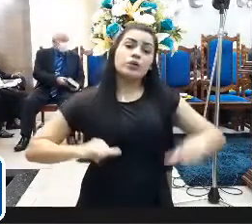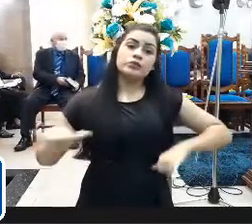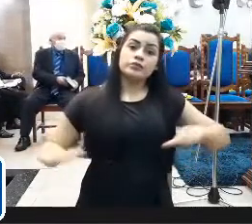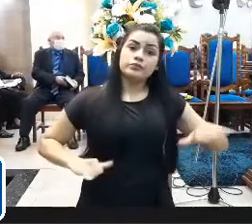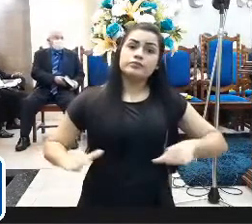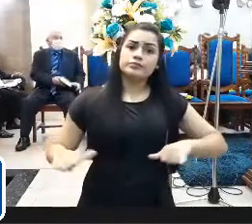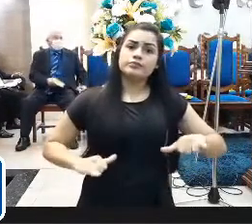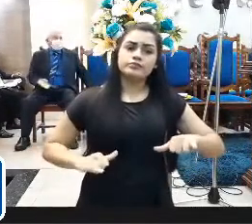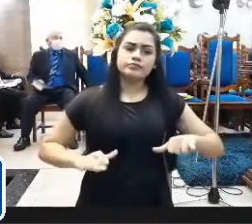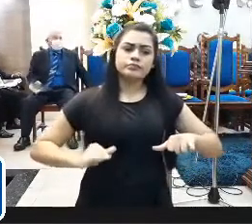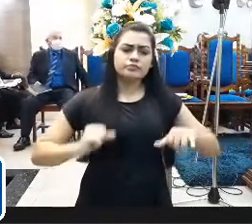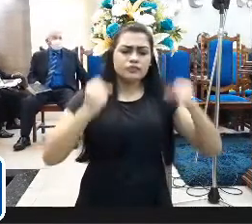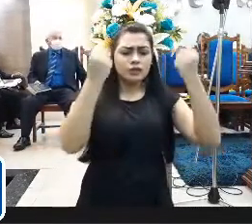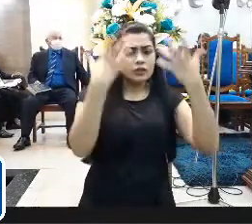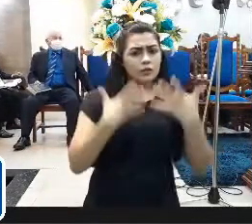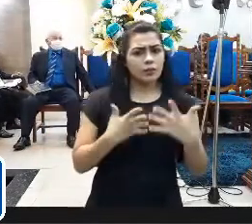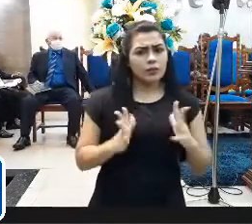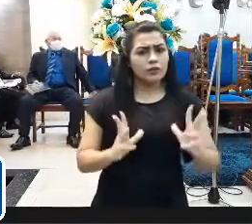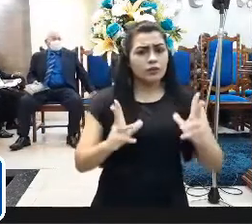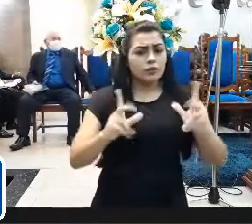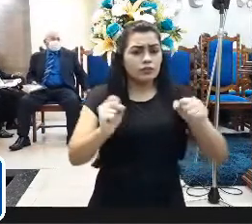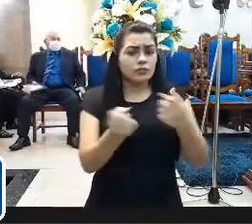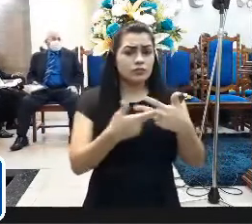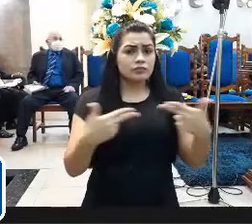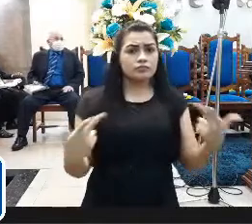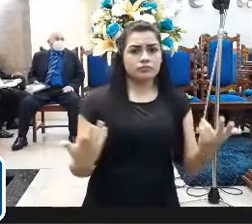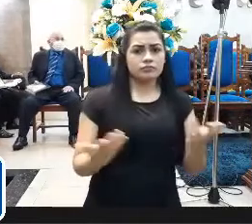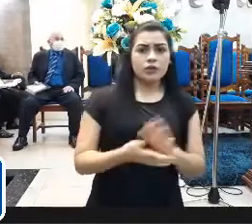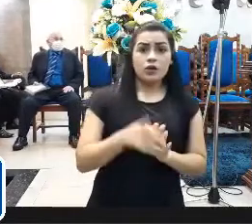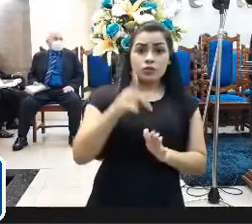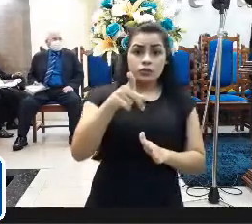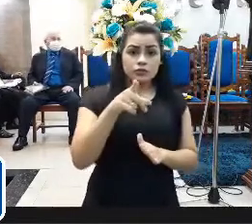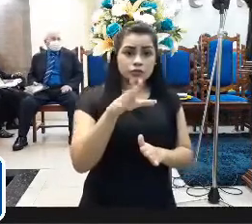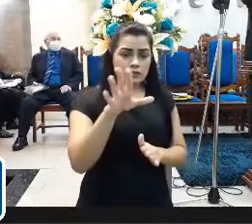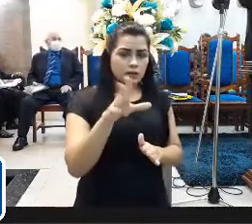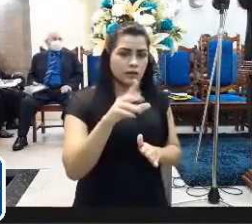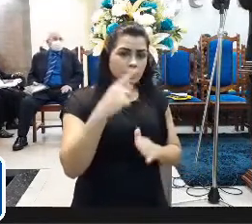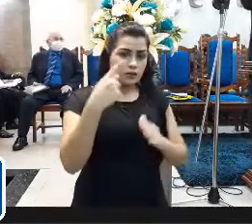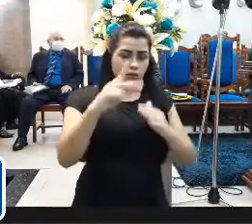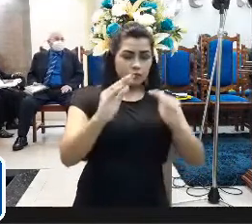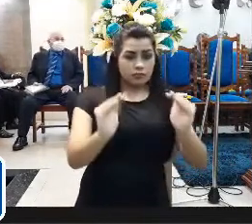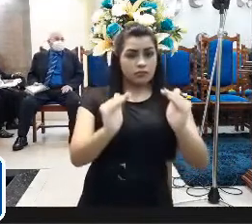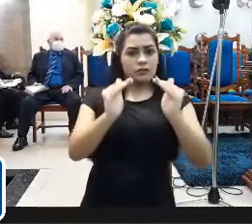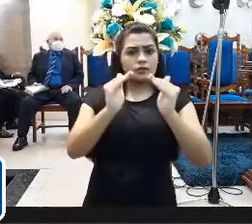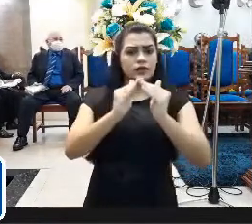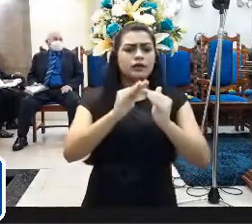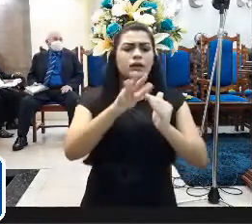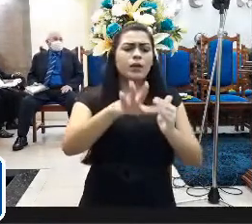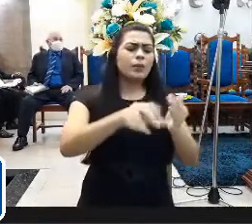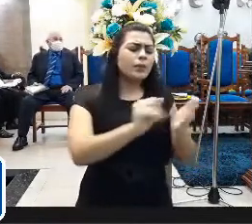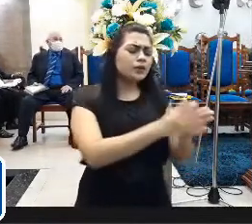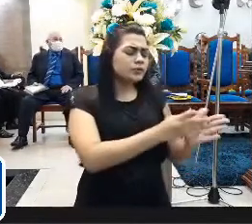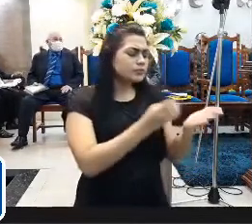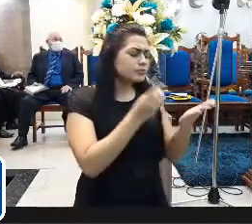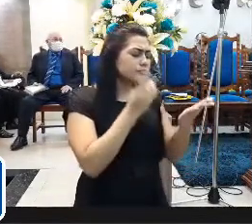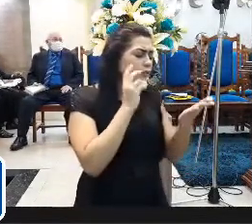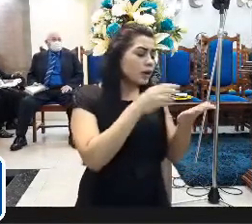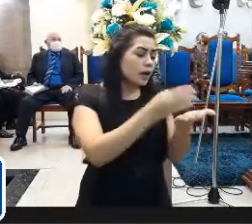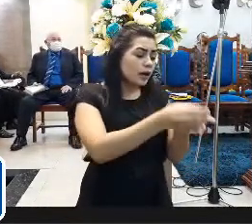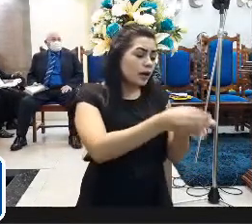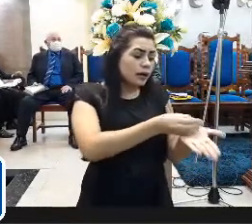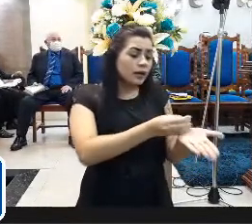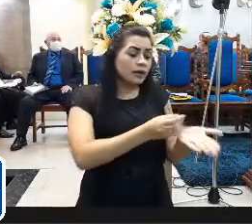carta. Se vocês, com tempo em casa, lerem a primeira carta de Pedro, vocês vão ver que coisa linda. Toda essa carta